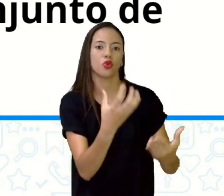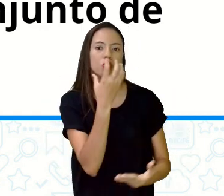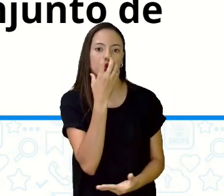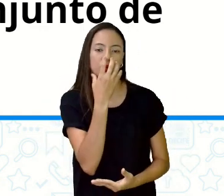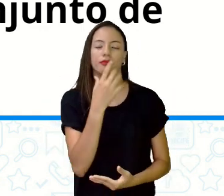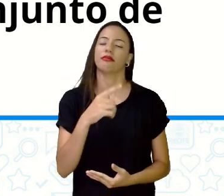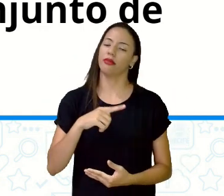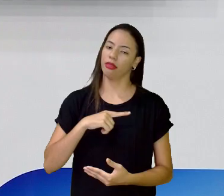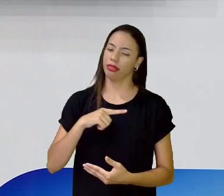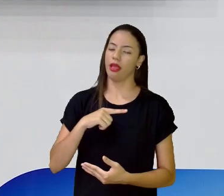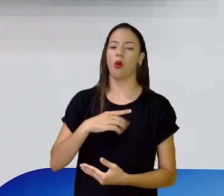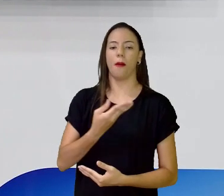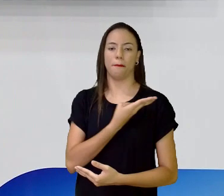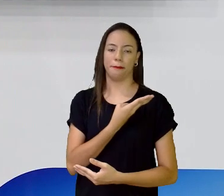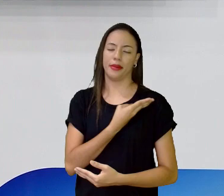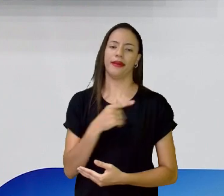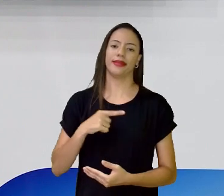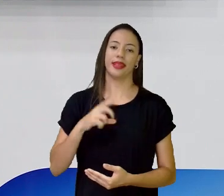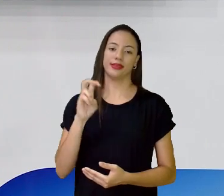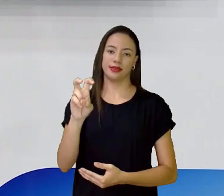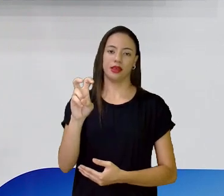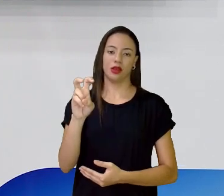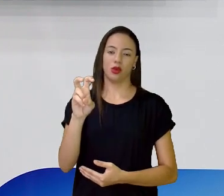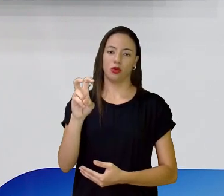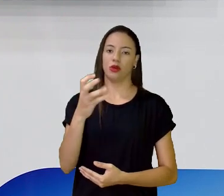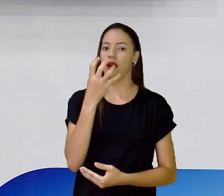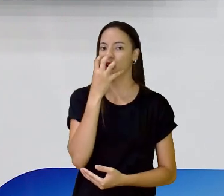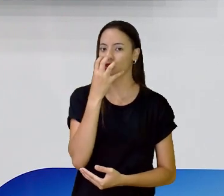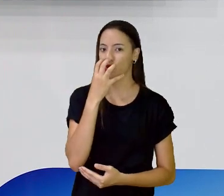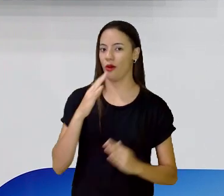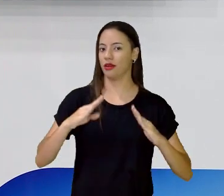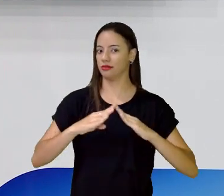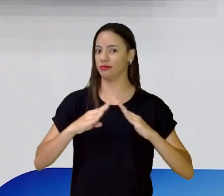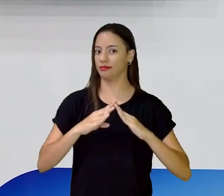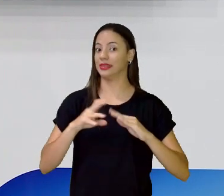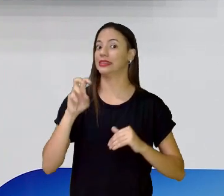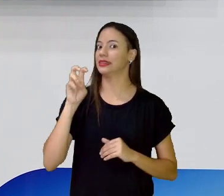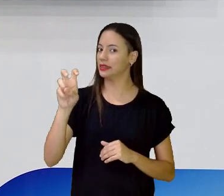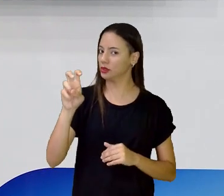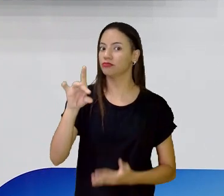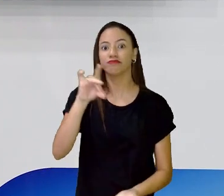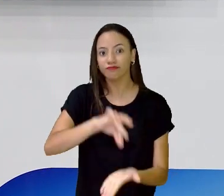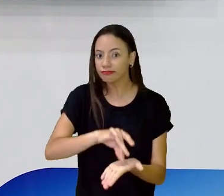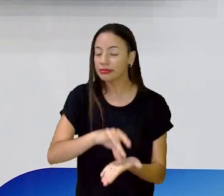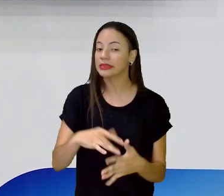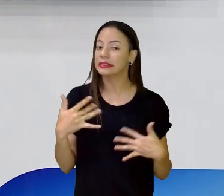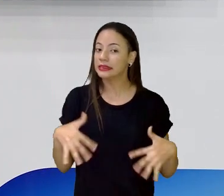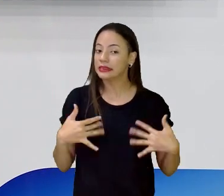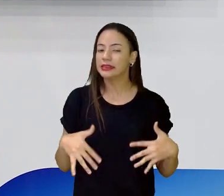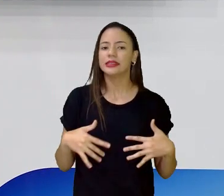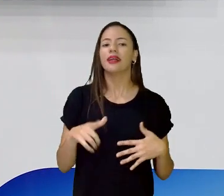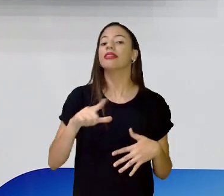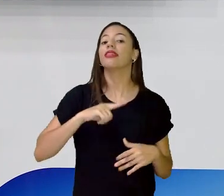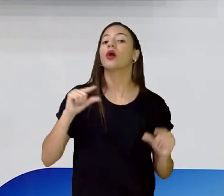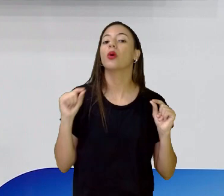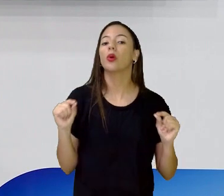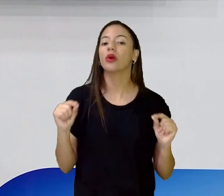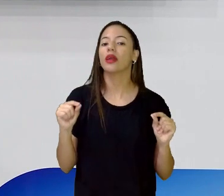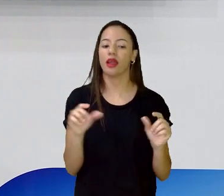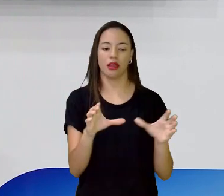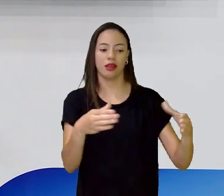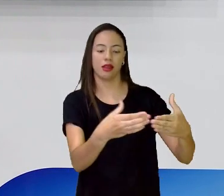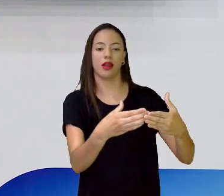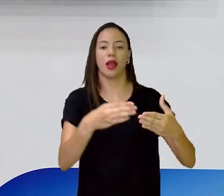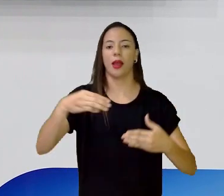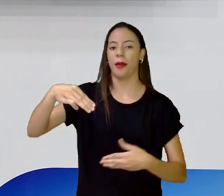amigo, por exemplo, que ele tem 5 cachorros em casa. Verdade. E aí, ele tem o quê? Ele tem uma